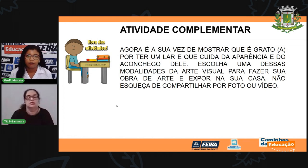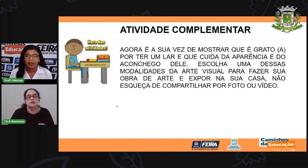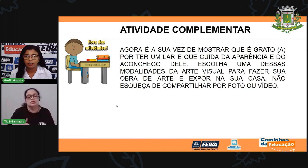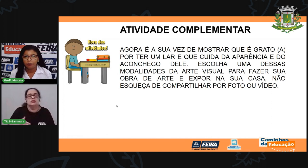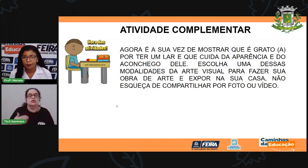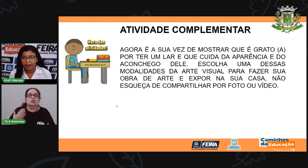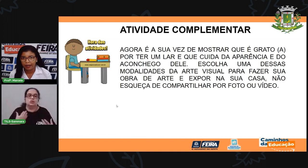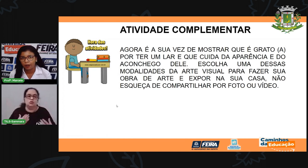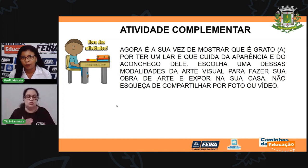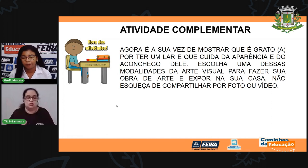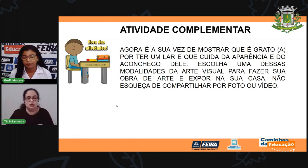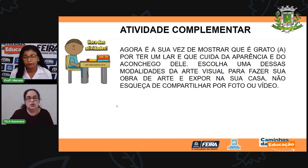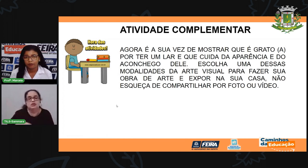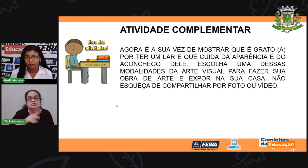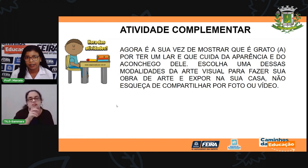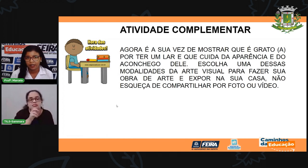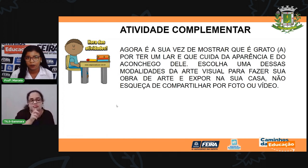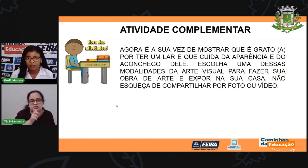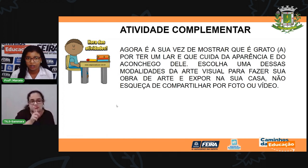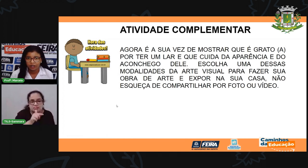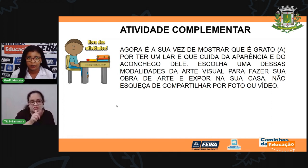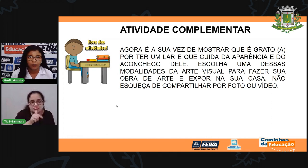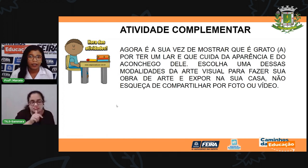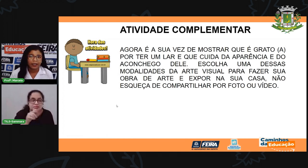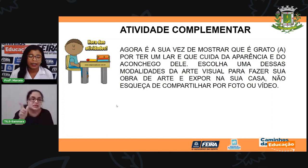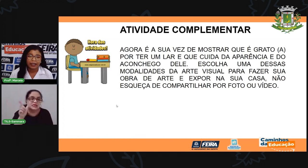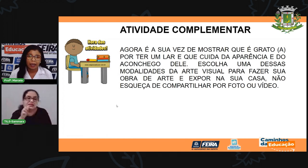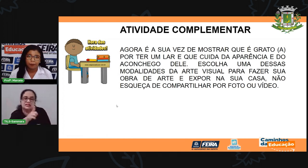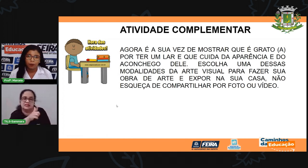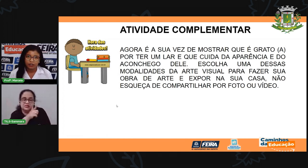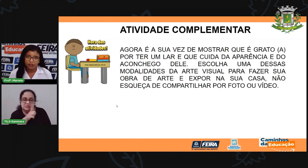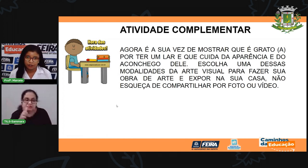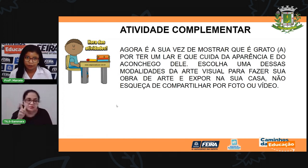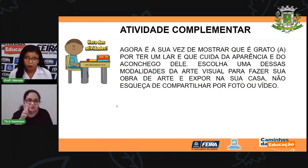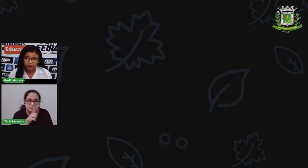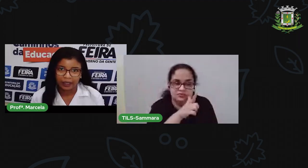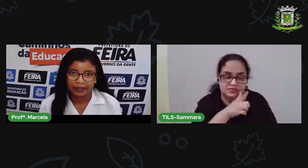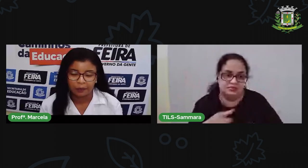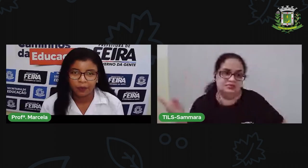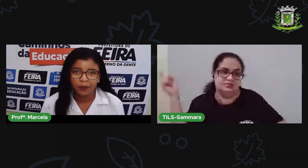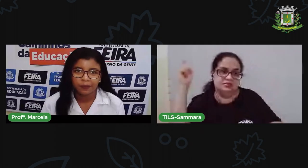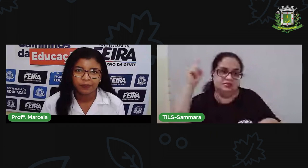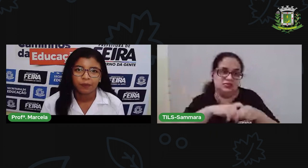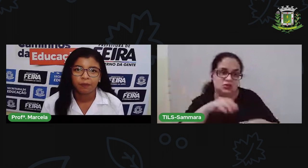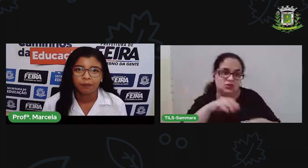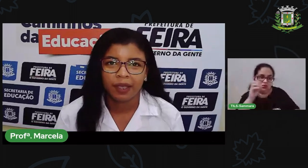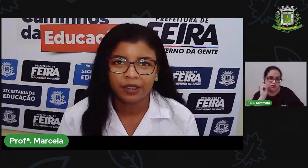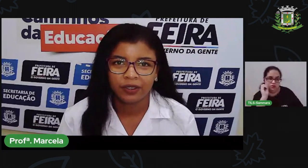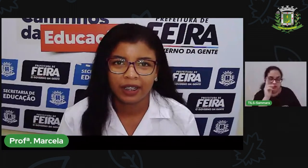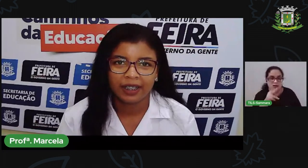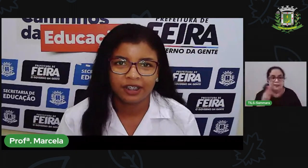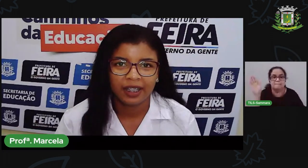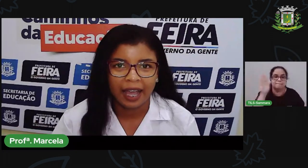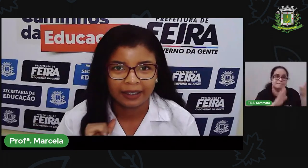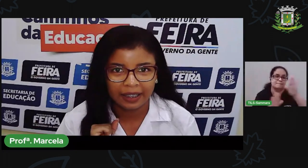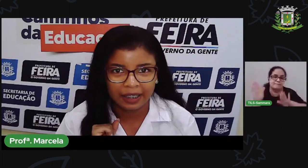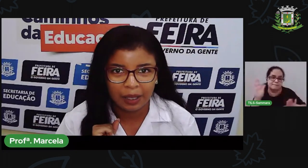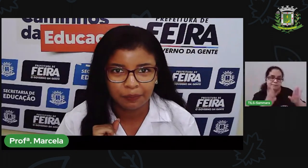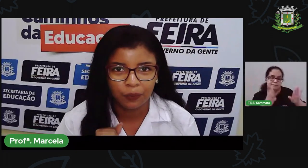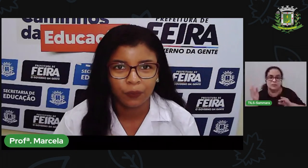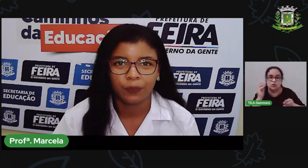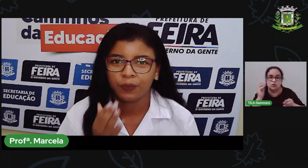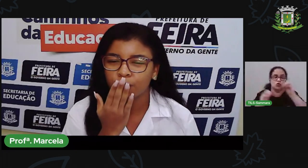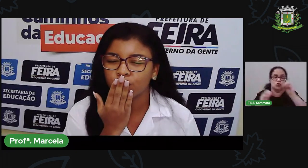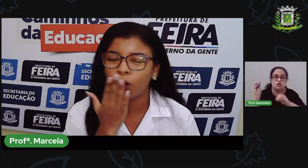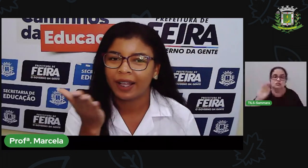um pouquinho, vai tomar uma água, fazer um lanchinho e daqui a pouco a gente volta, tá bom? Beijo grande, até